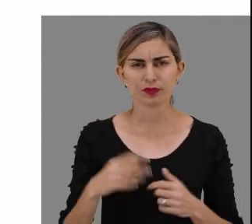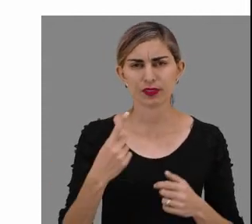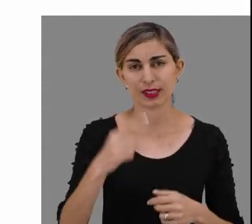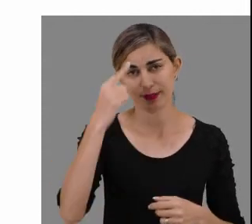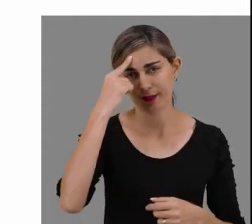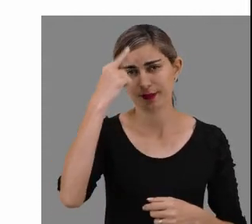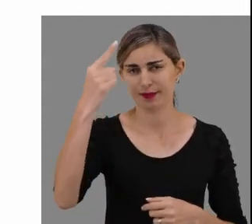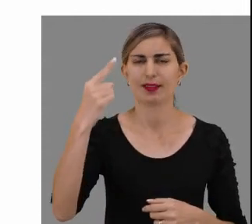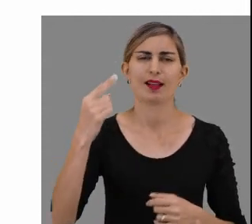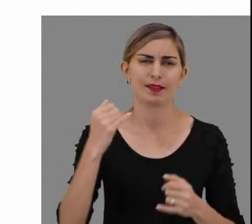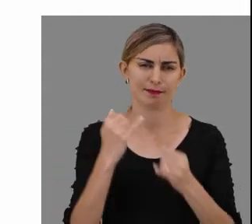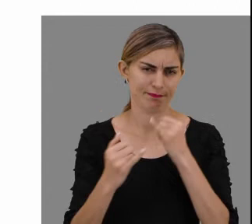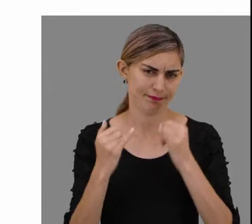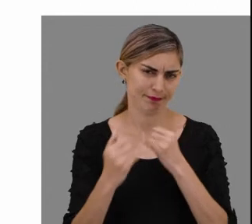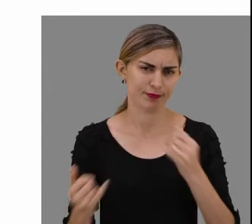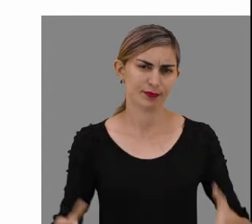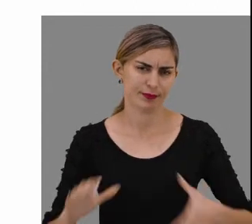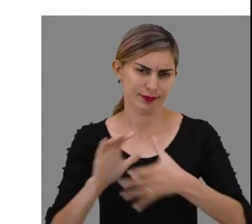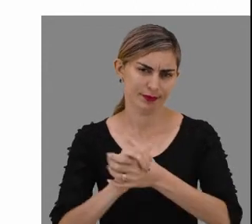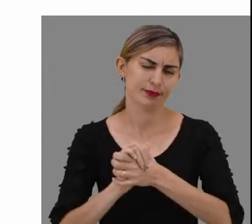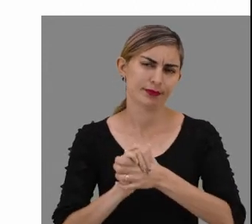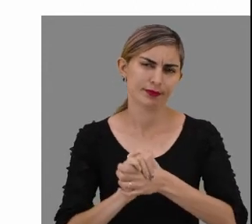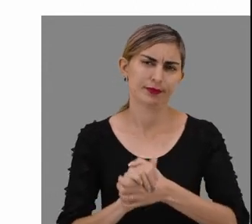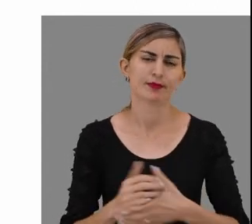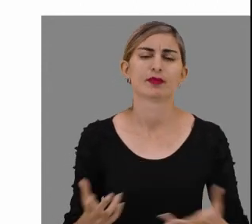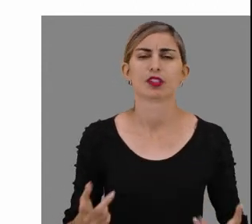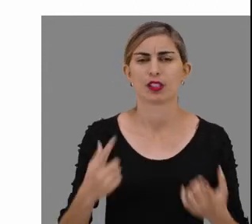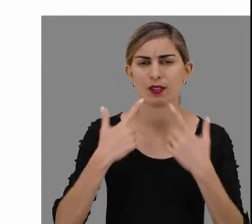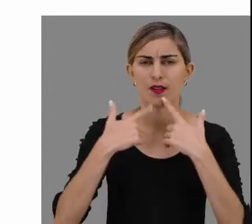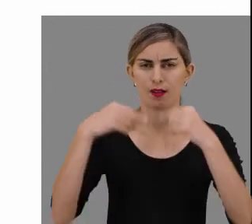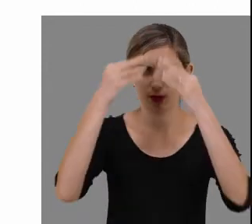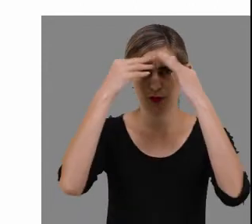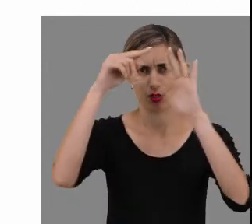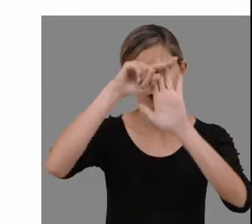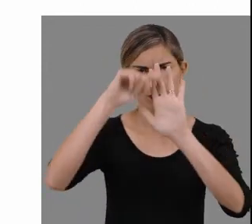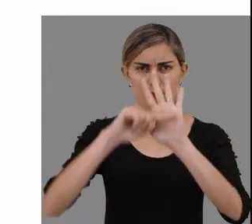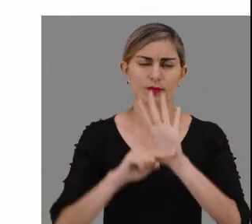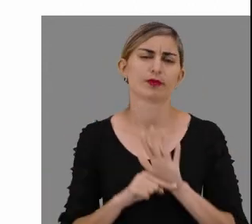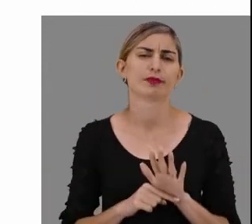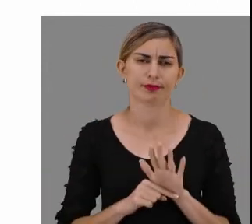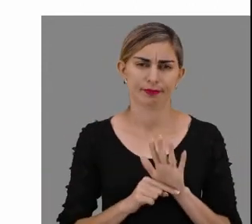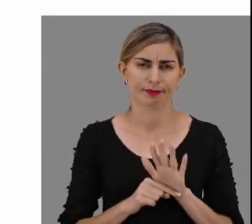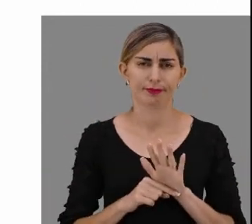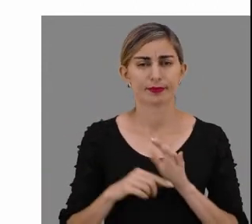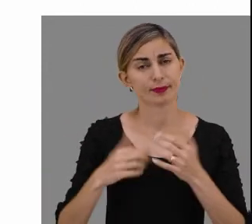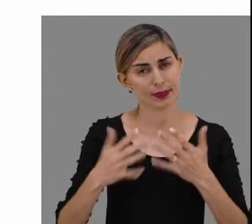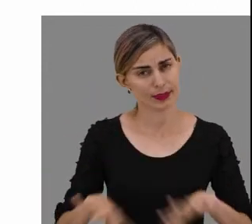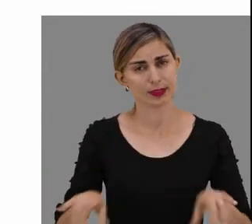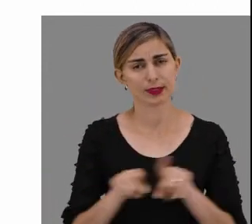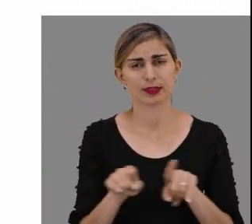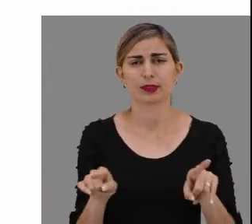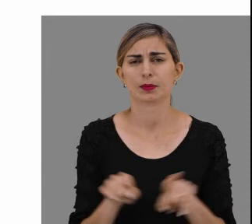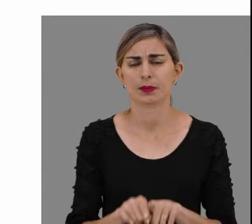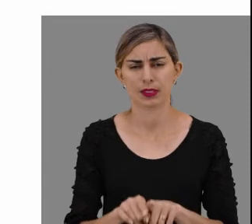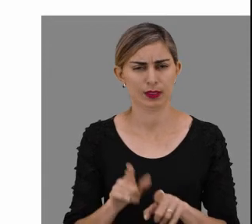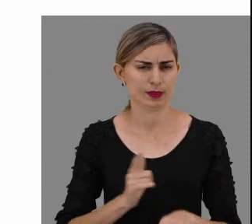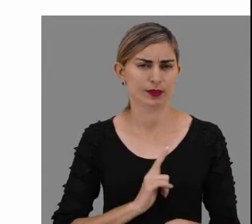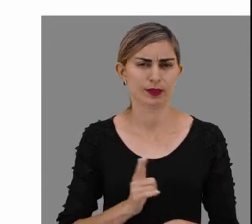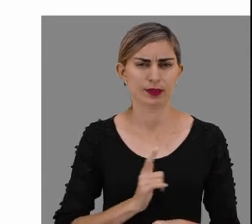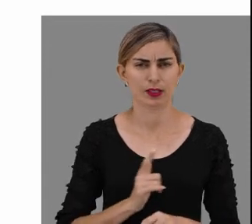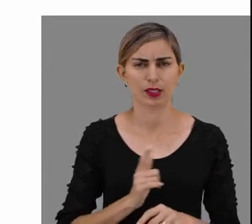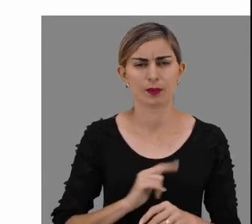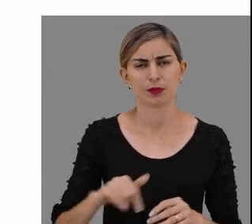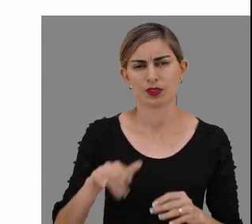entidades. Seria uma ideia semelhante à associação que nós temos na nossa linguagem de programação. Assim também como